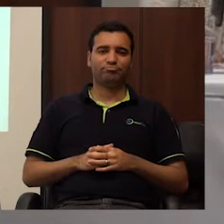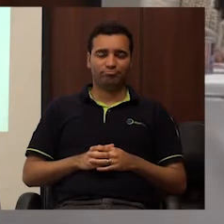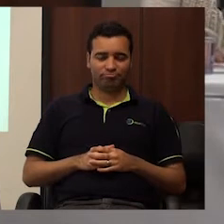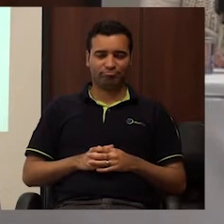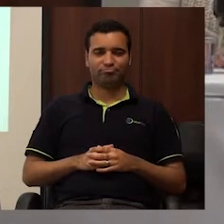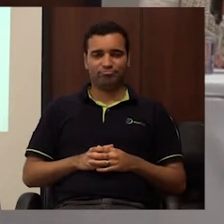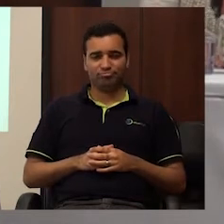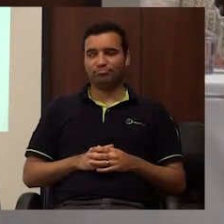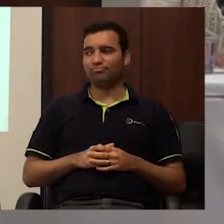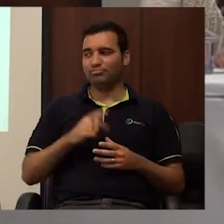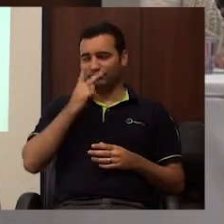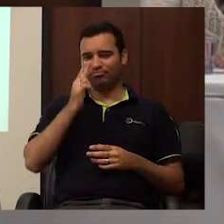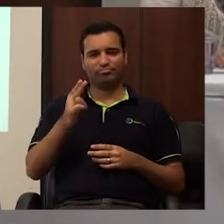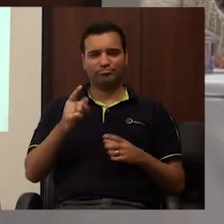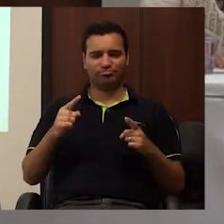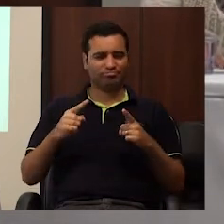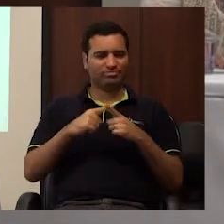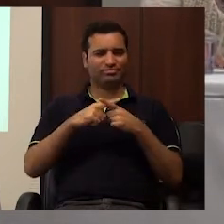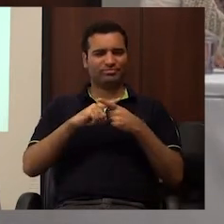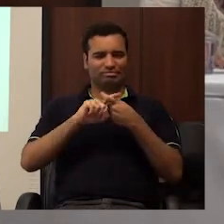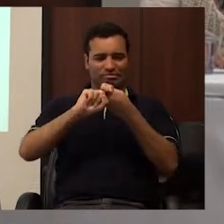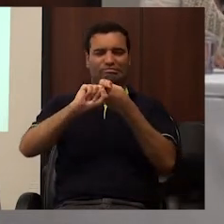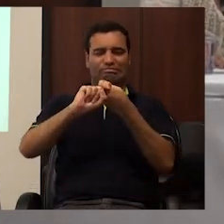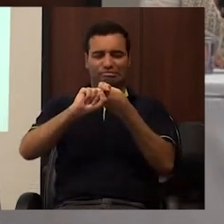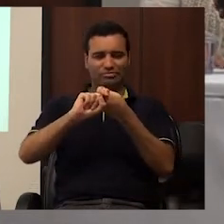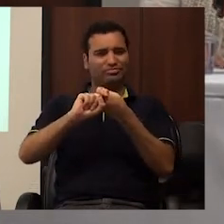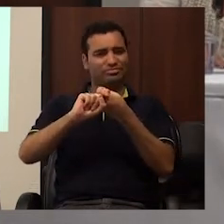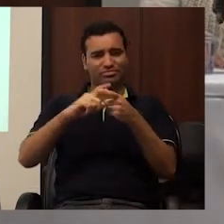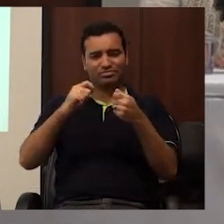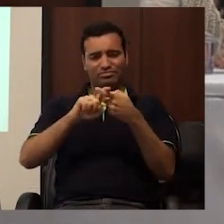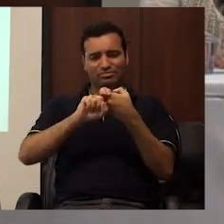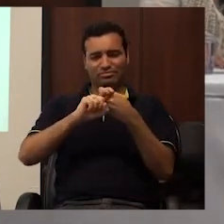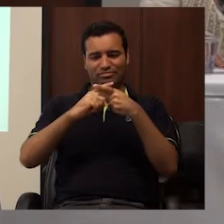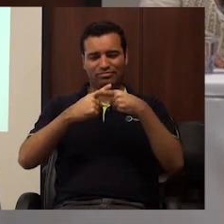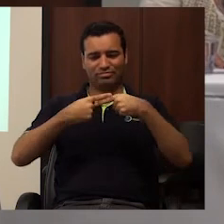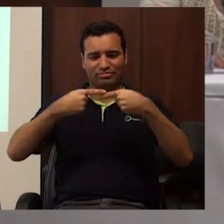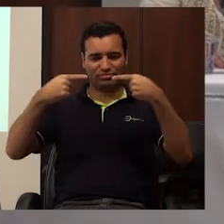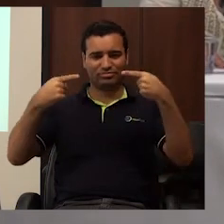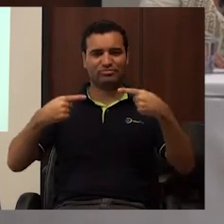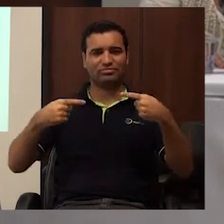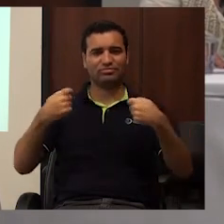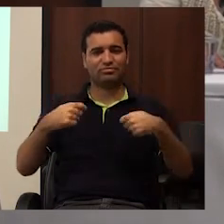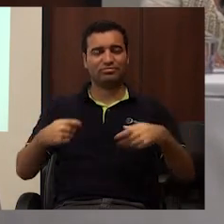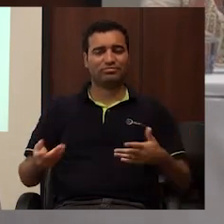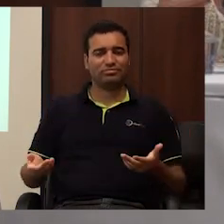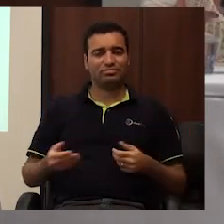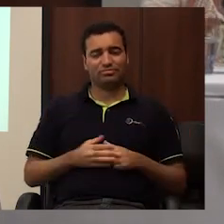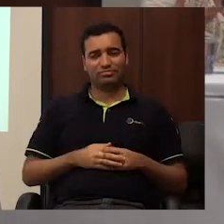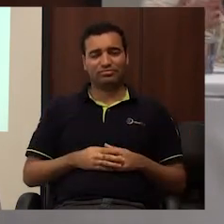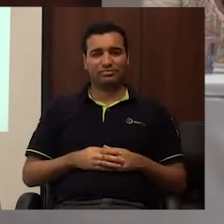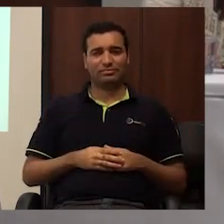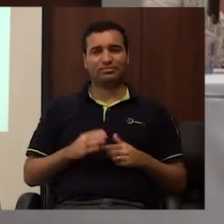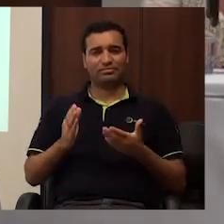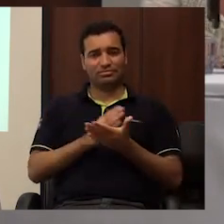que fica esse nó, né, a ser desatado em termos da formação. E aí algumas questões que foram levantadas e